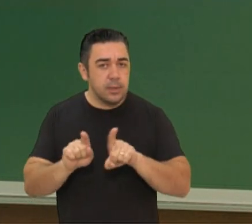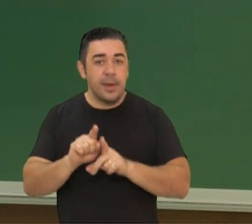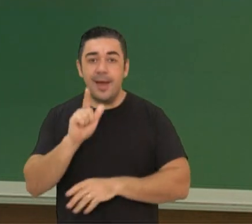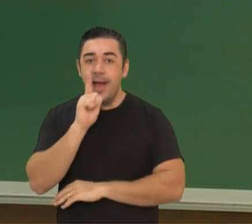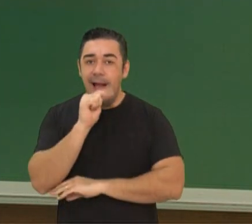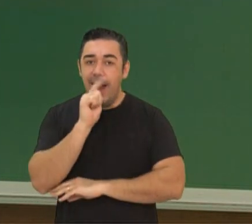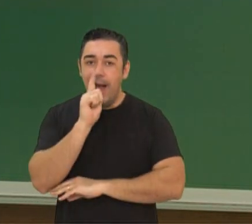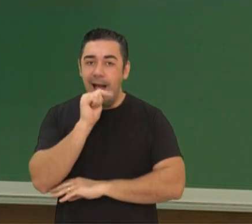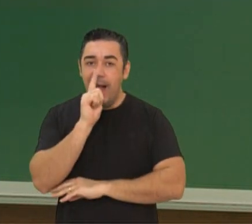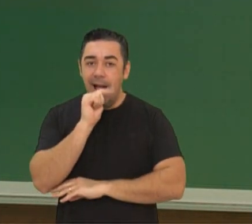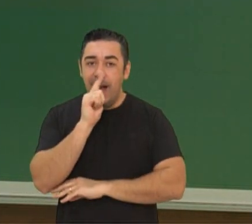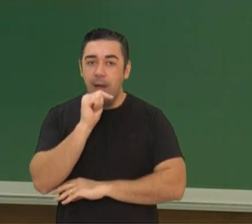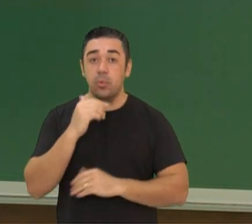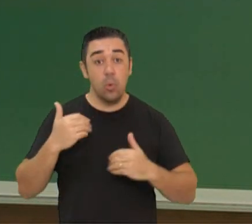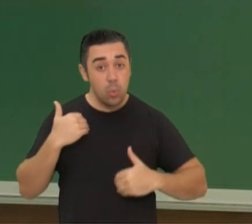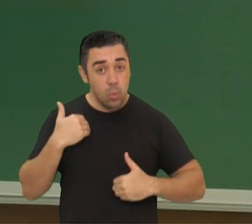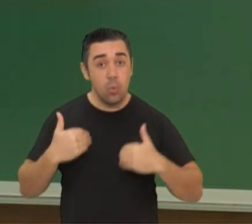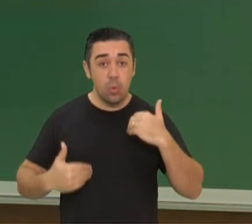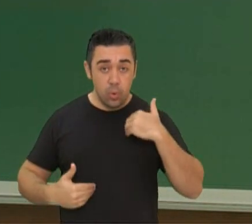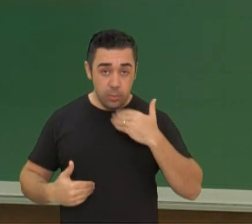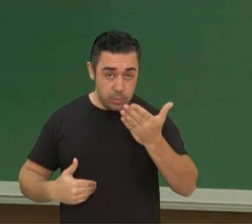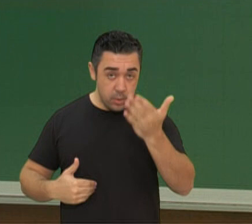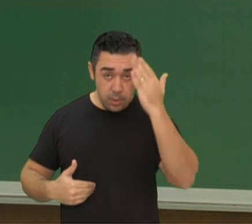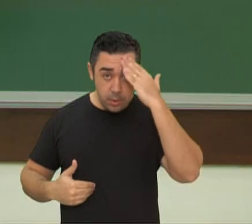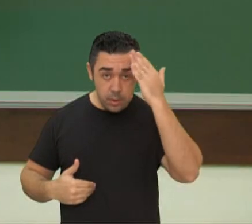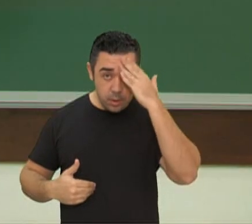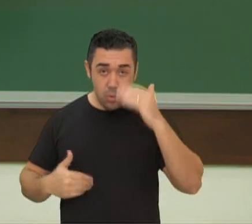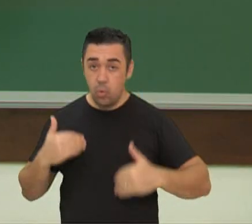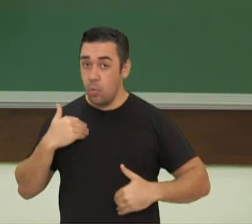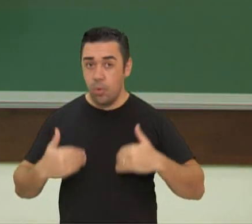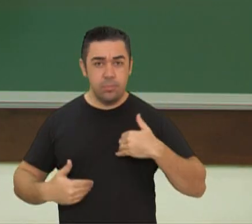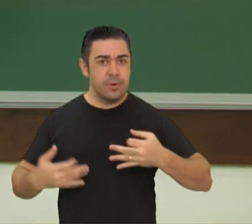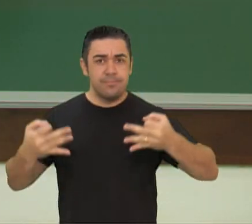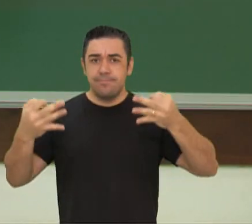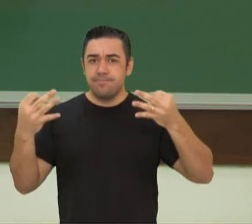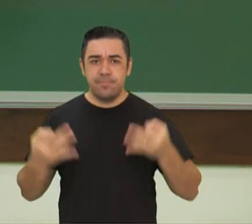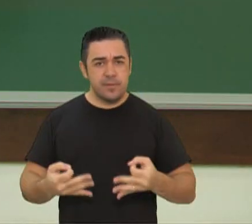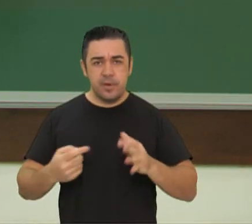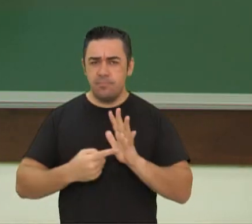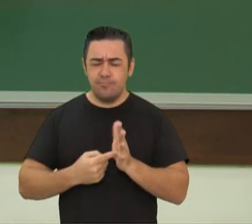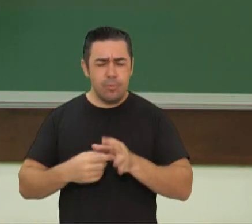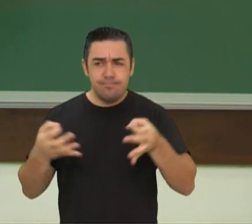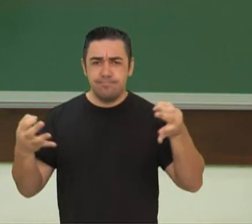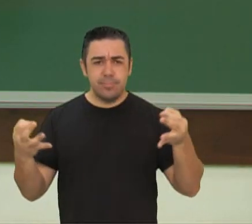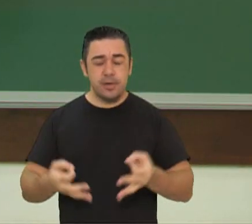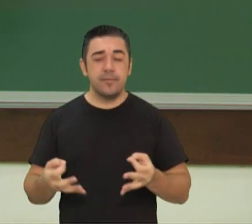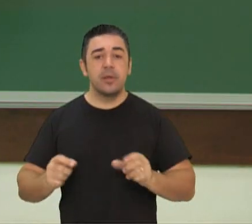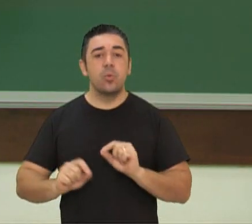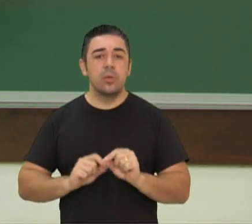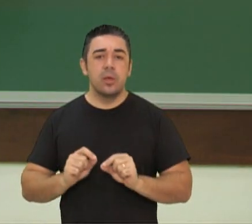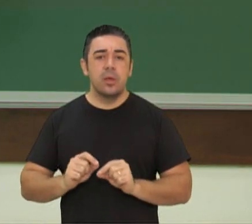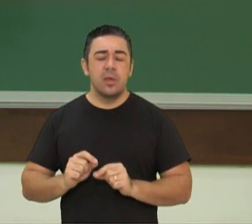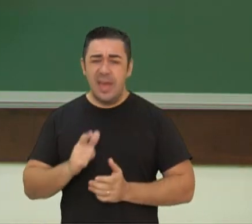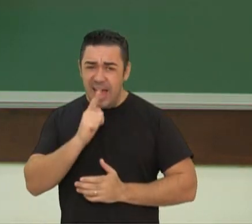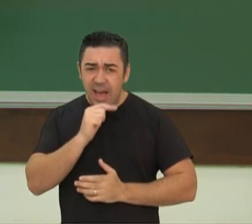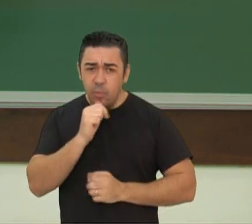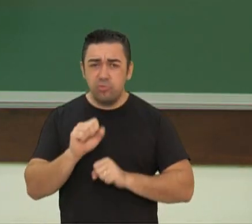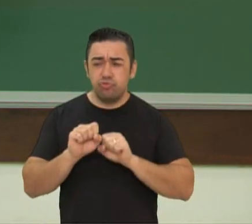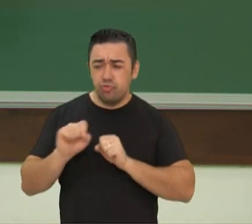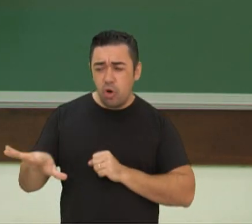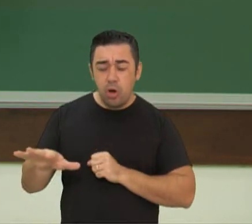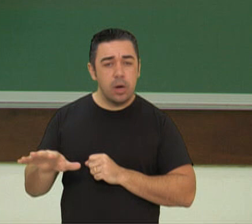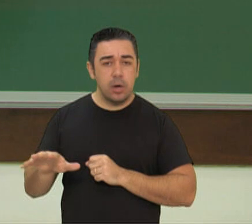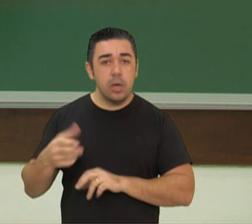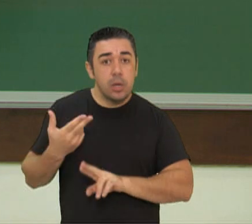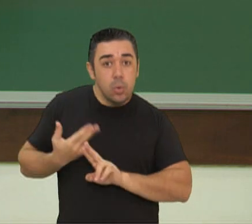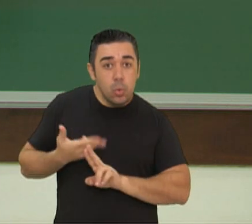água. E o nosso corpo, como é muito perfeito, uma máquina perfeita, ele não quer ficar desperdiçando aquilo que é útil, ele